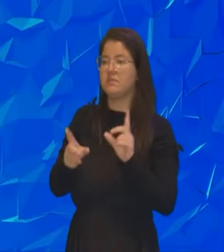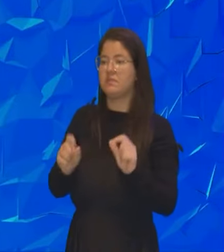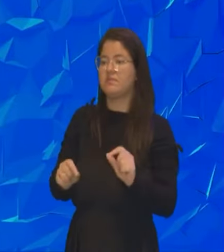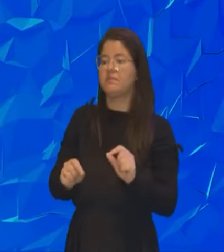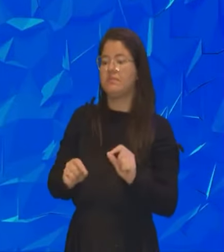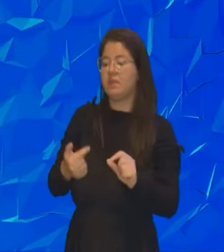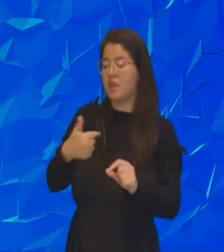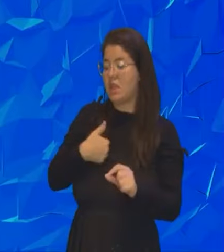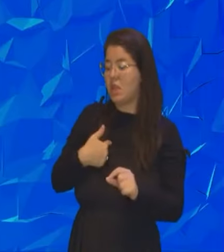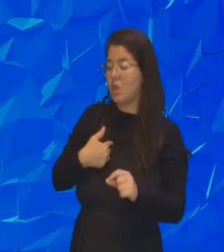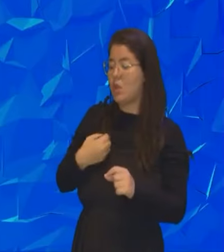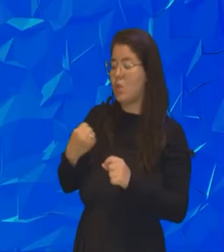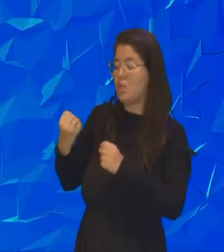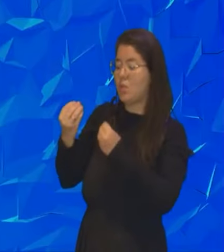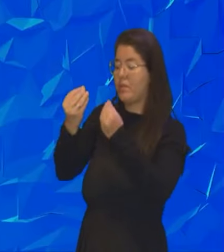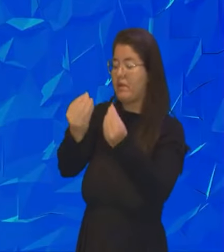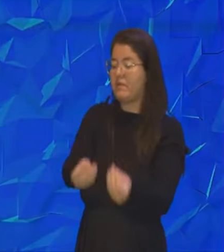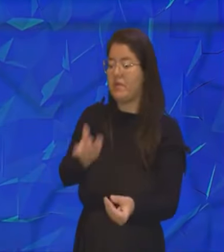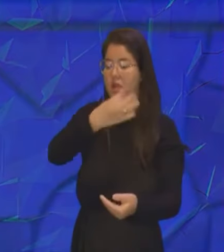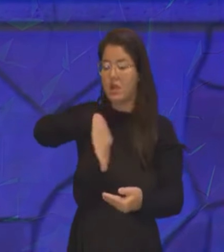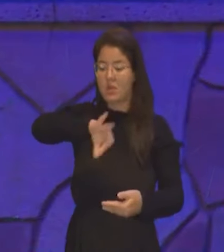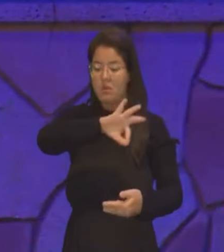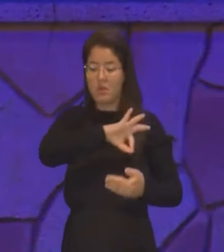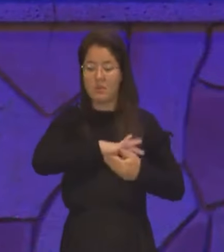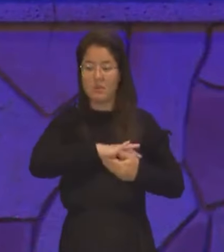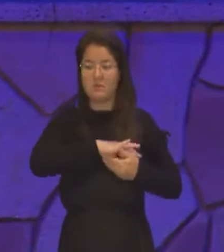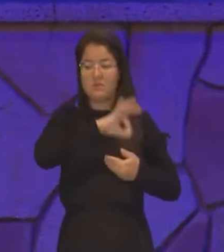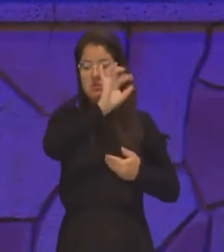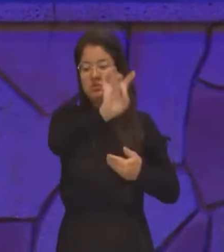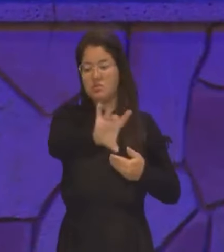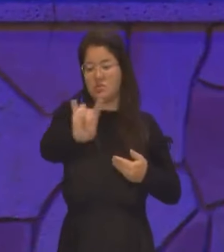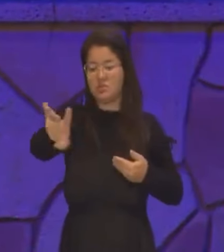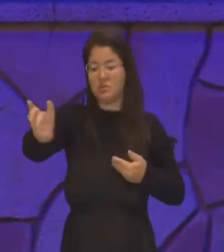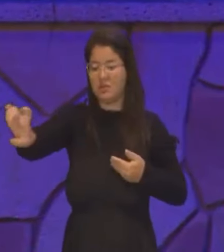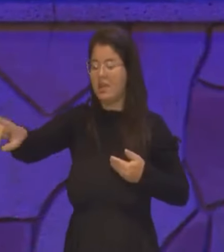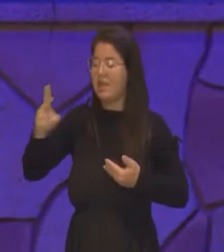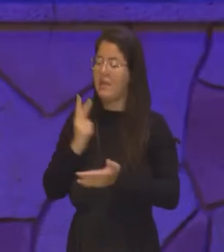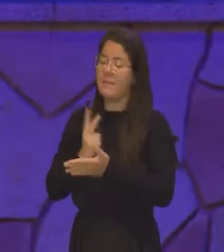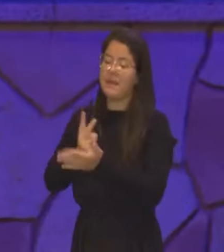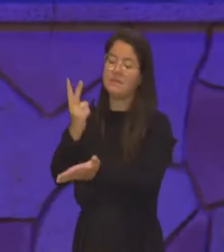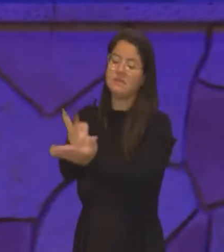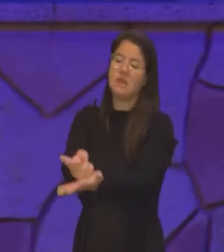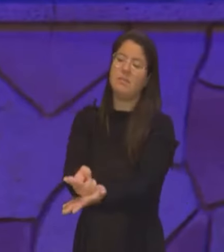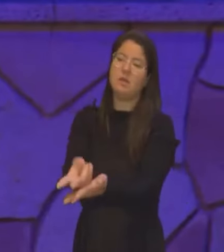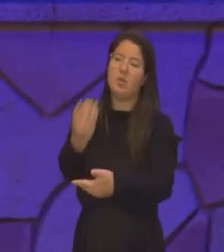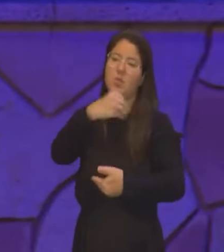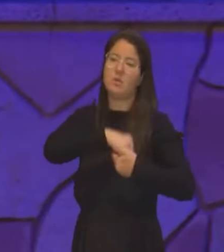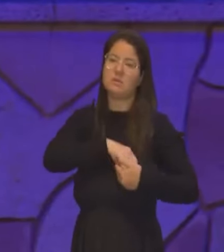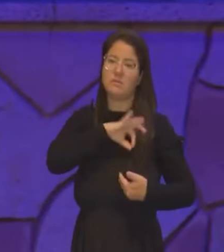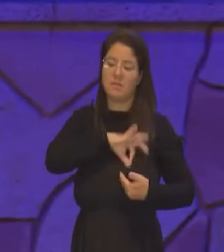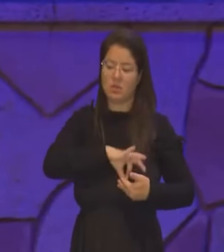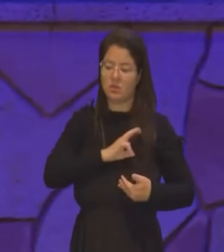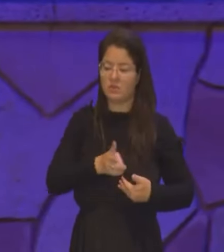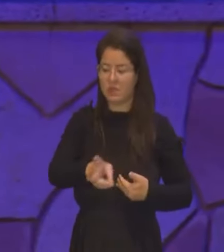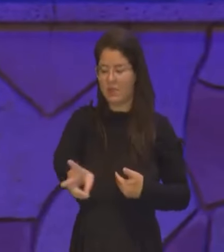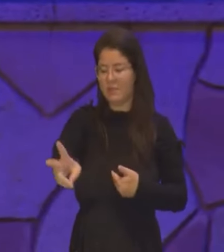eu colocarei o Espírito em vocês de forma permanente.